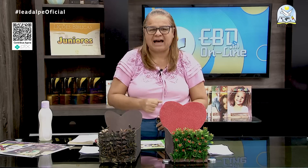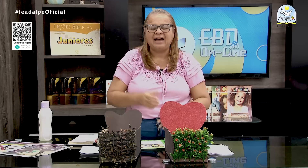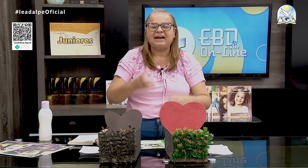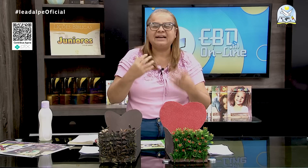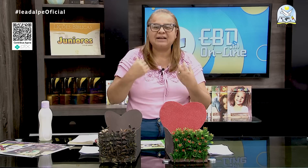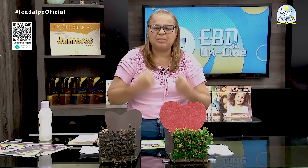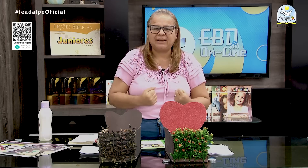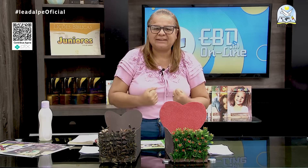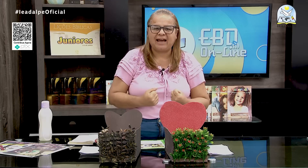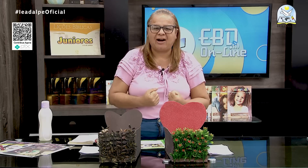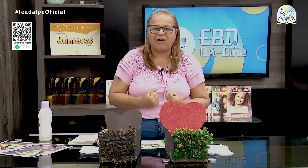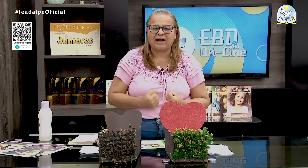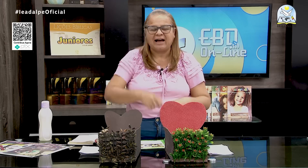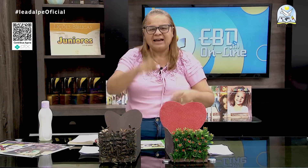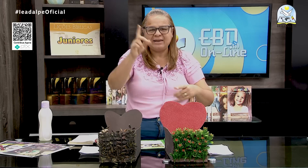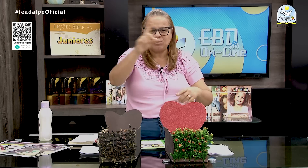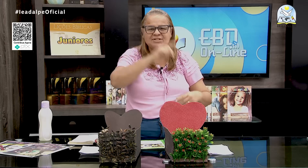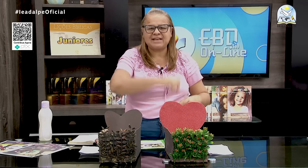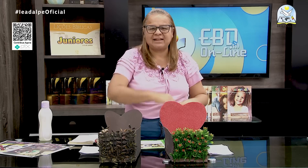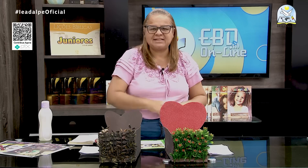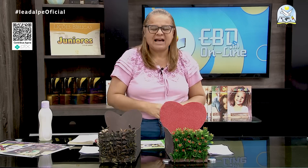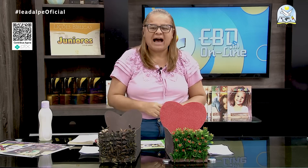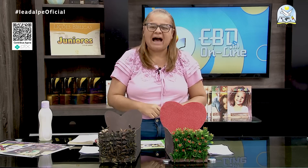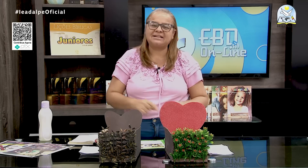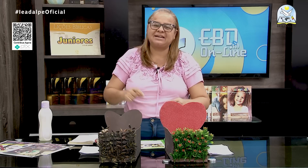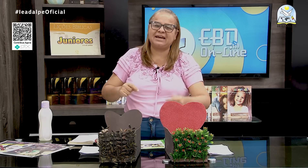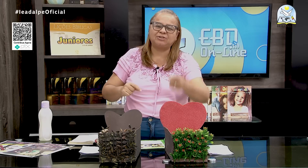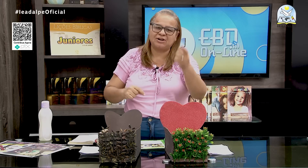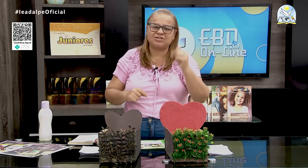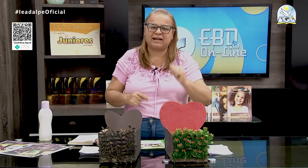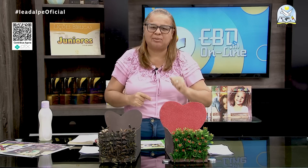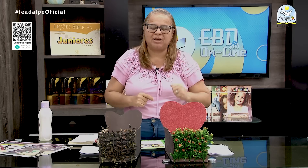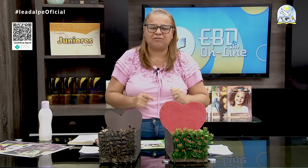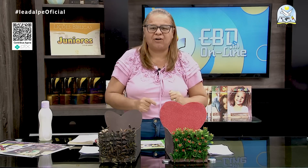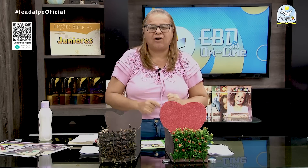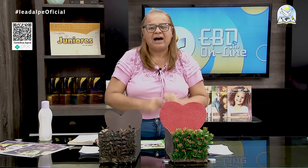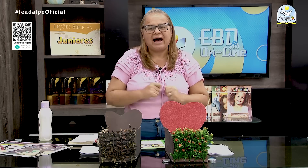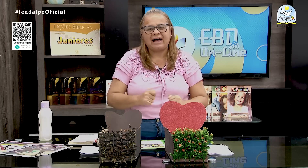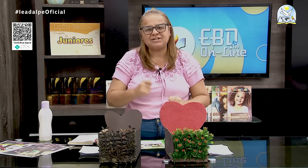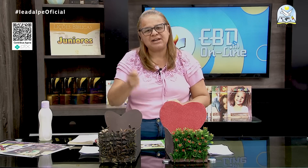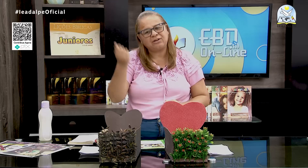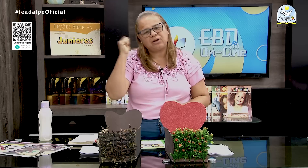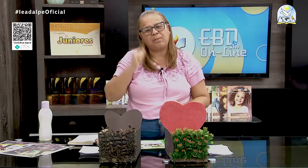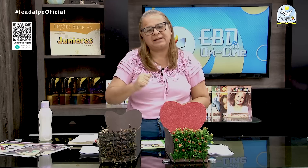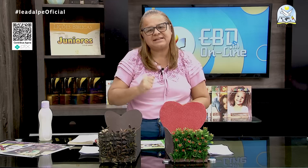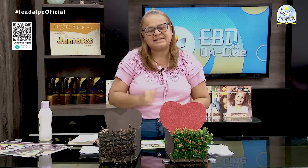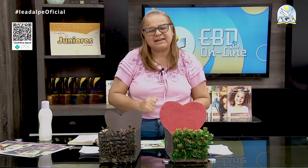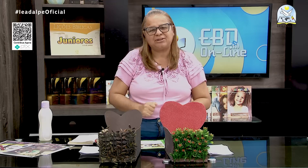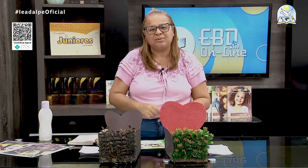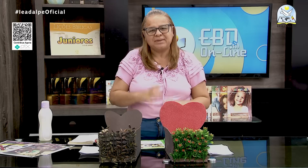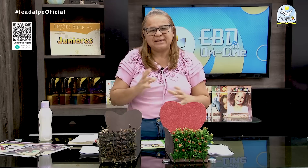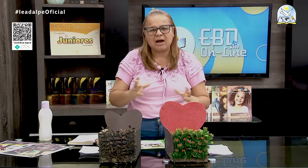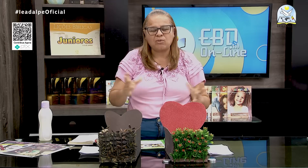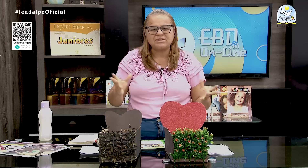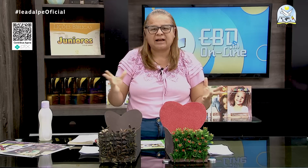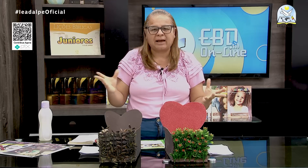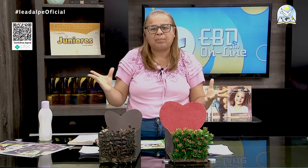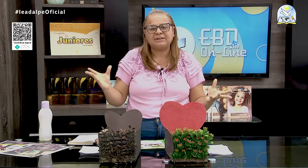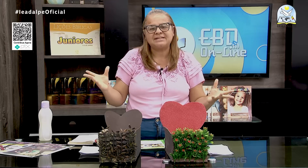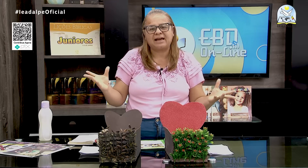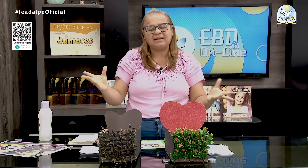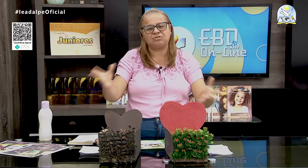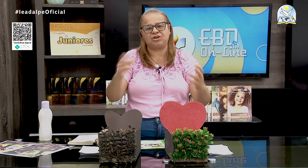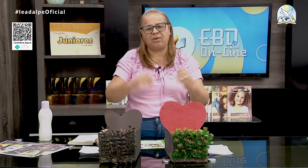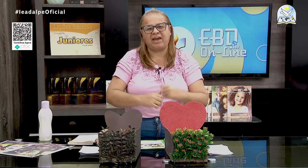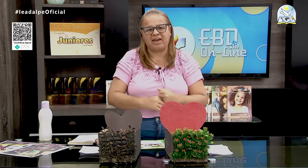a pensar e também Interroga e muitos dele disse Ah tia eu tenho ajudado a minha avó Ah tia eu tenho obedecido e alguns